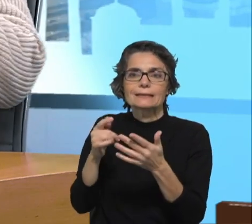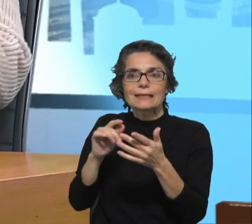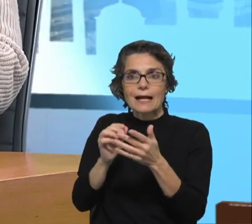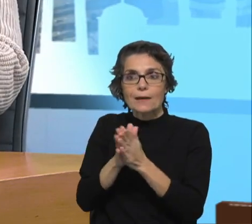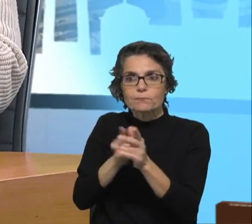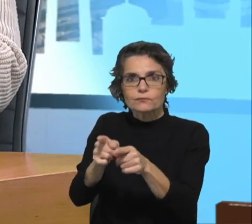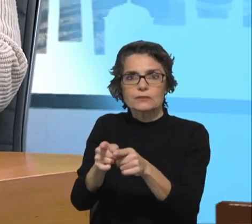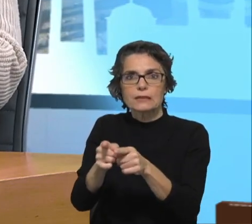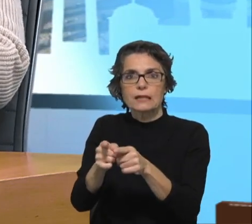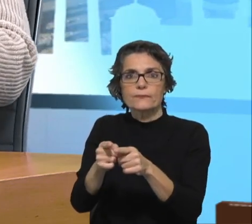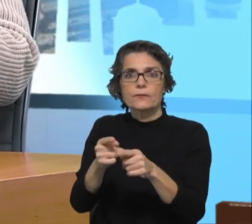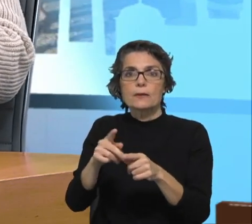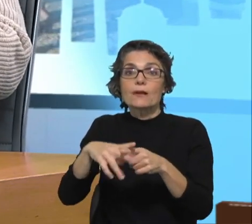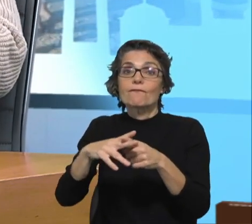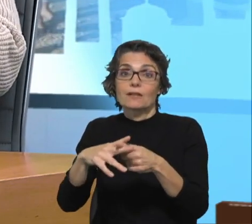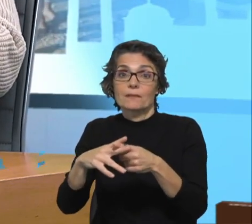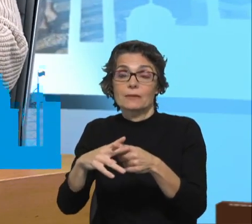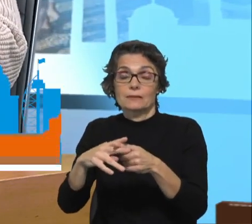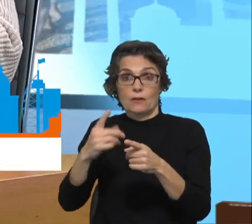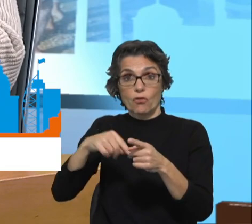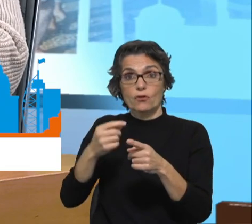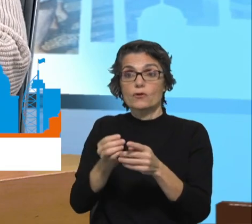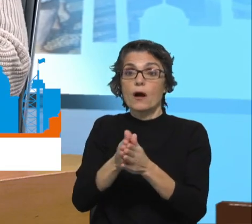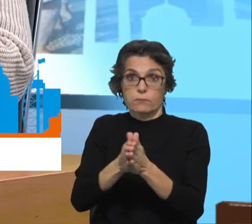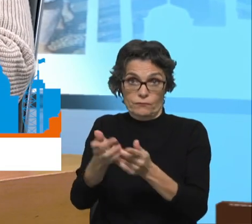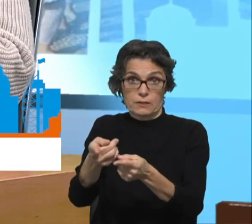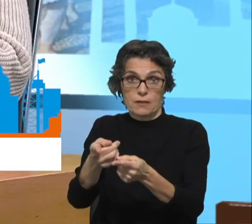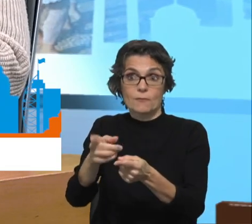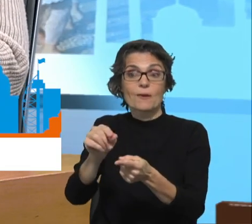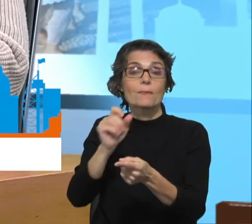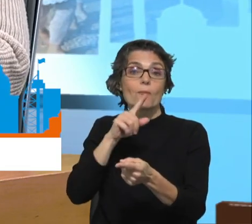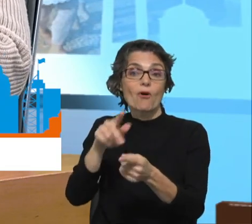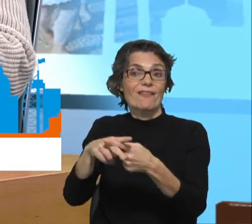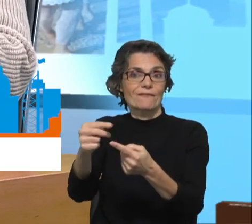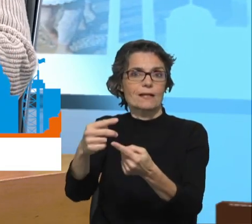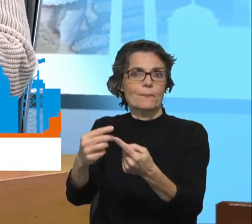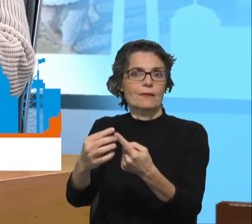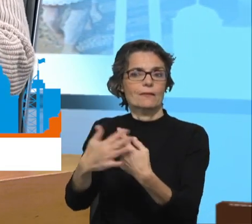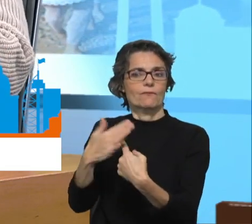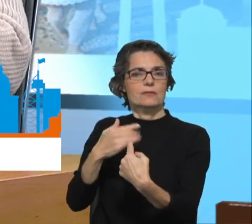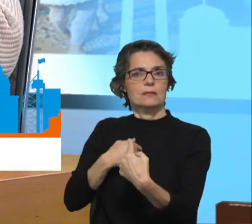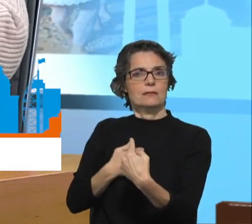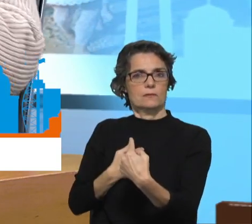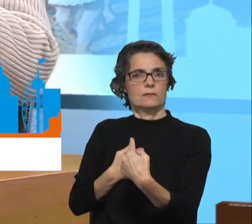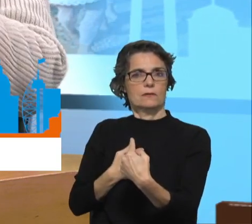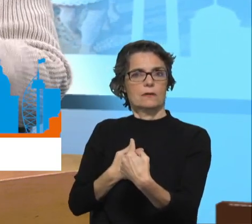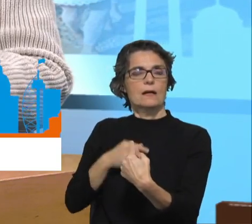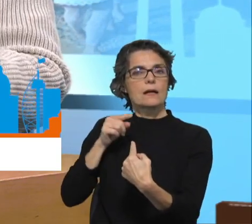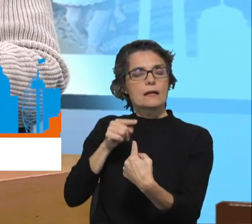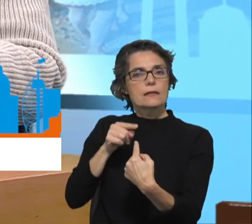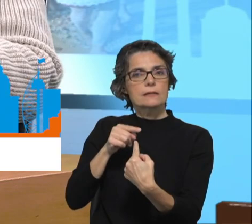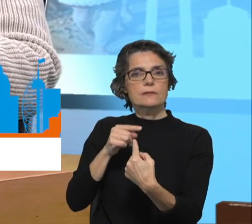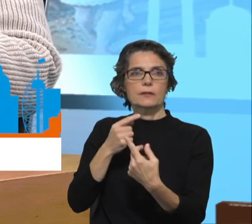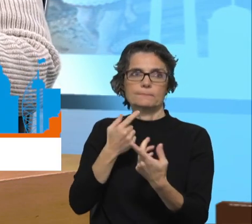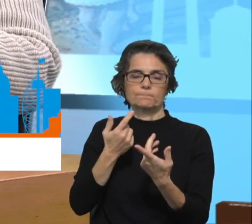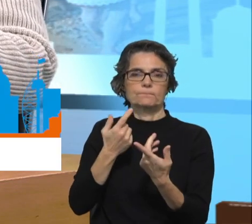achamos que estamos a moldar as ferramentas, elas também nos vão moldar. E aí eu percebo a tua crítica de que isto também pode levar ao inverso, e não ao